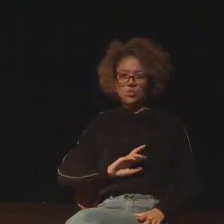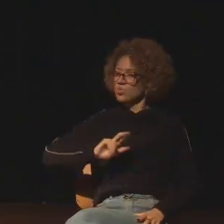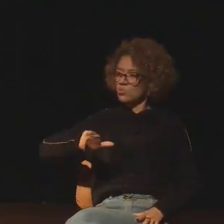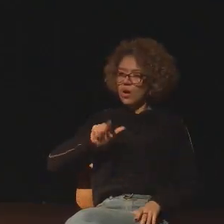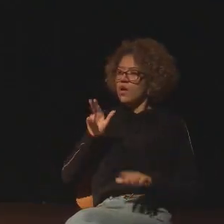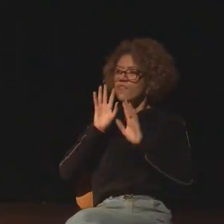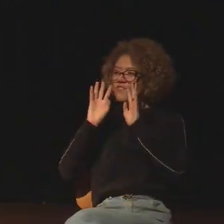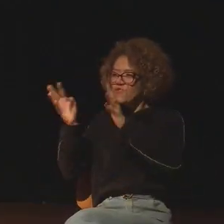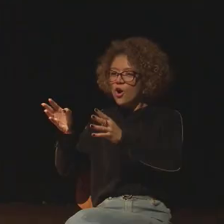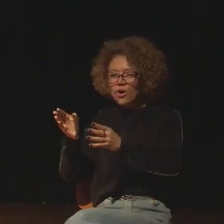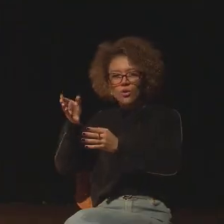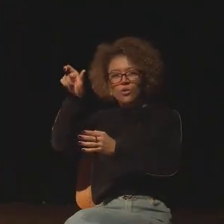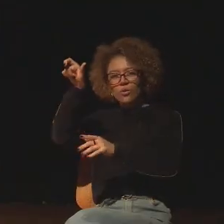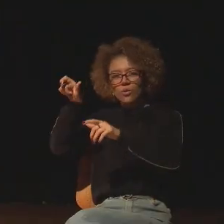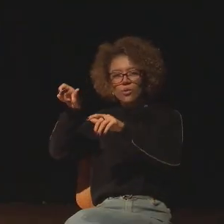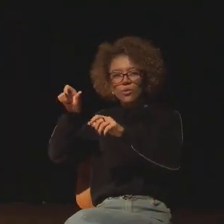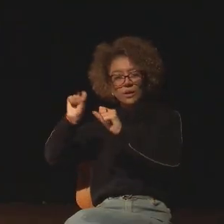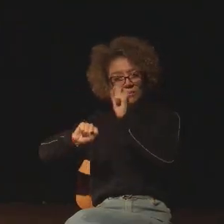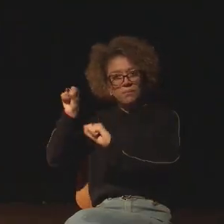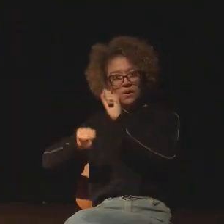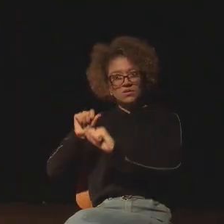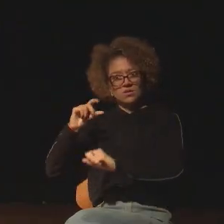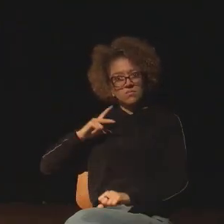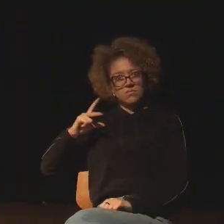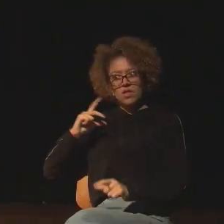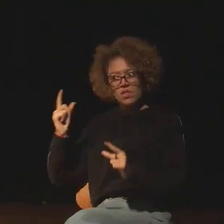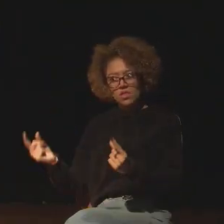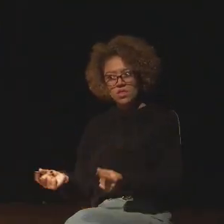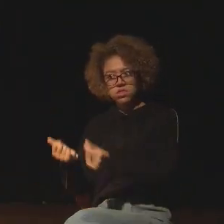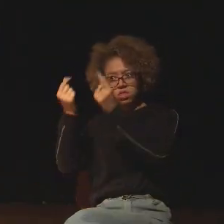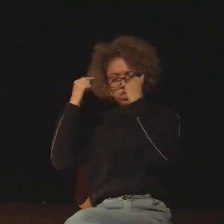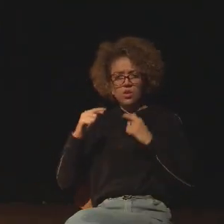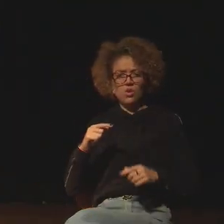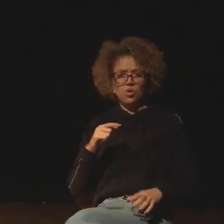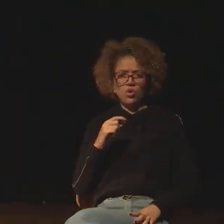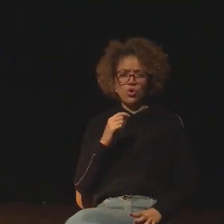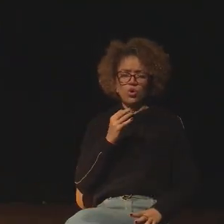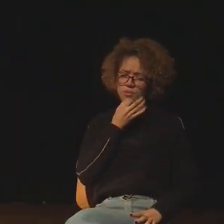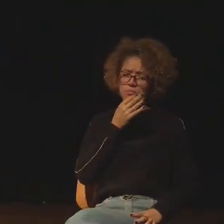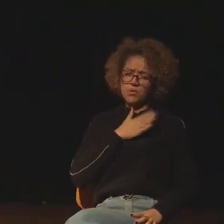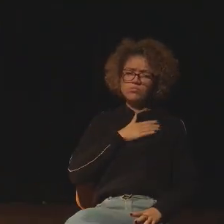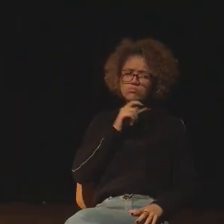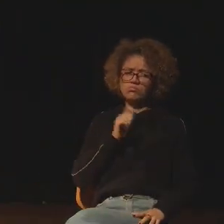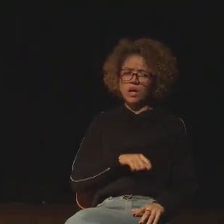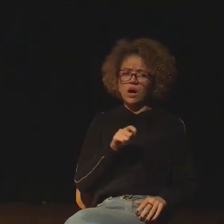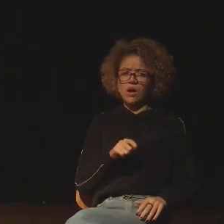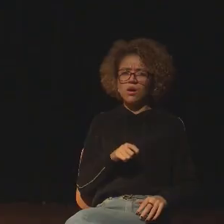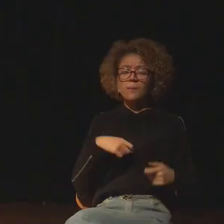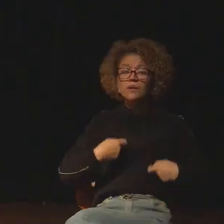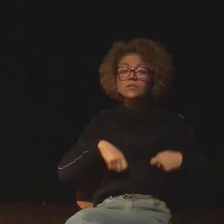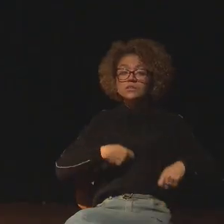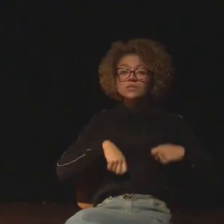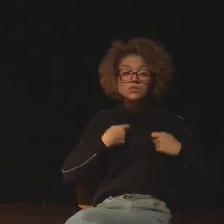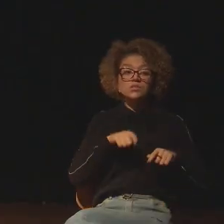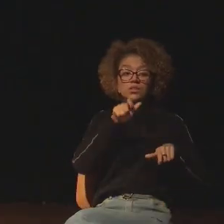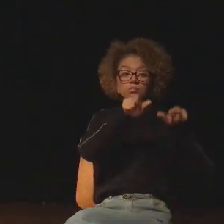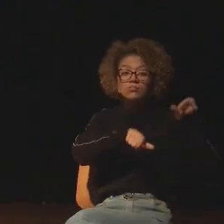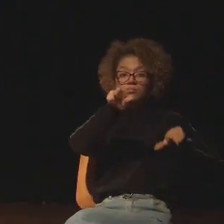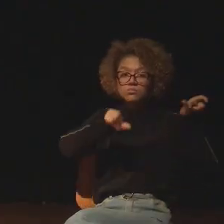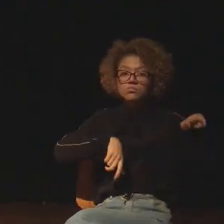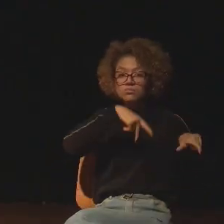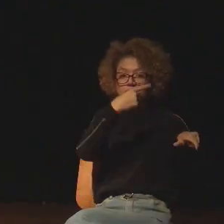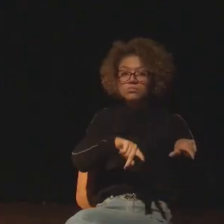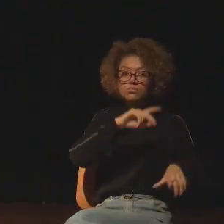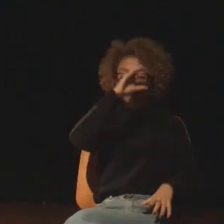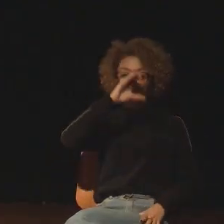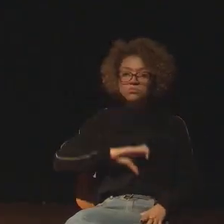esse espaço aí poderia ser conectado mais para baixo, poderia ser ampliado, ia trazer benefício para o cidadão de São Paulo, para o paulistano, e não para a